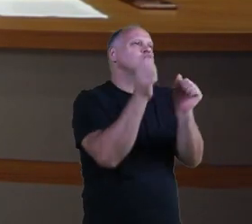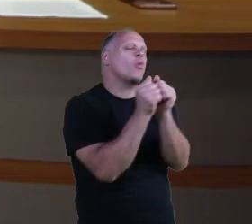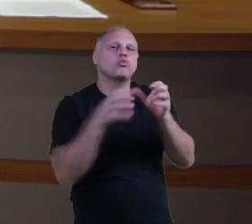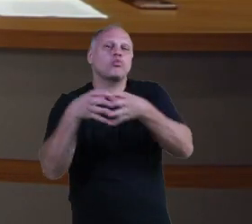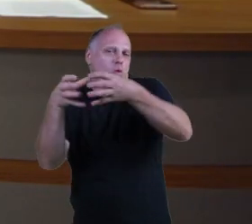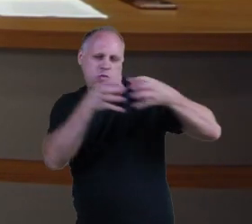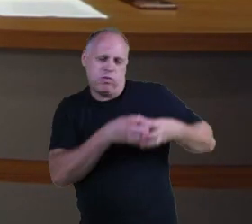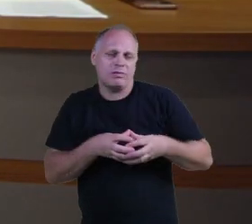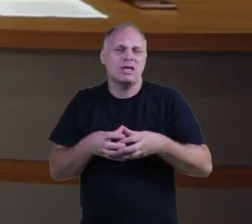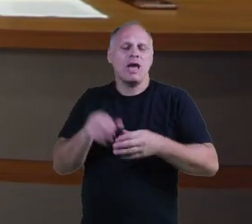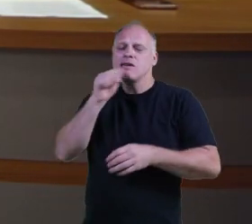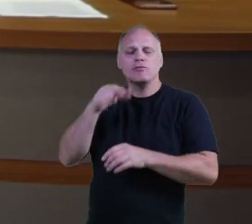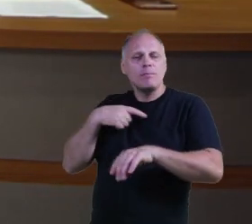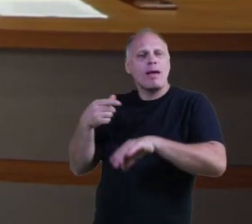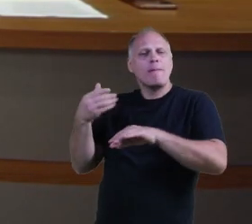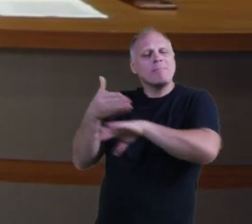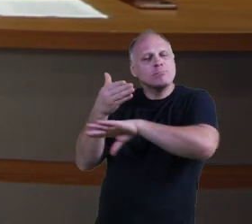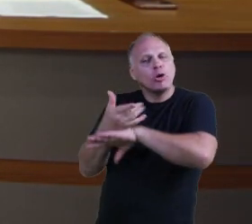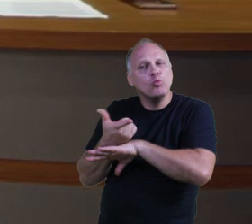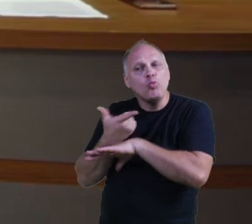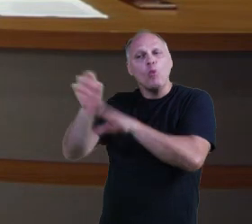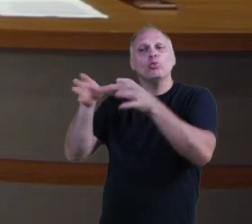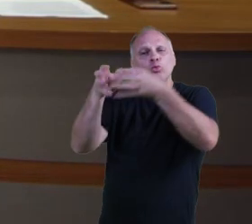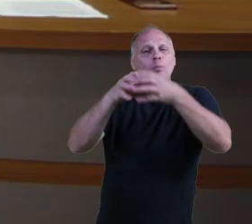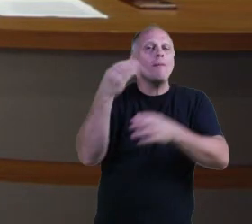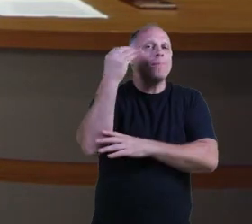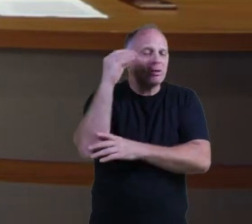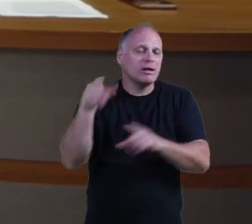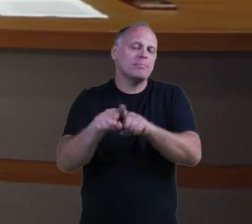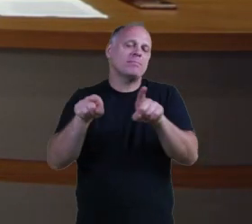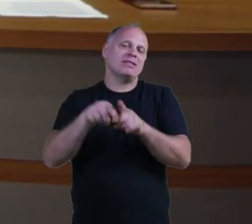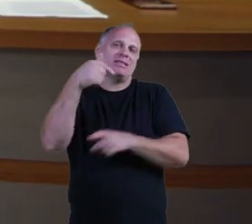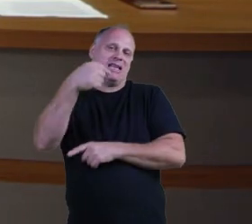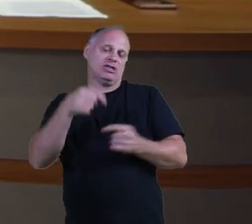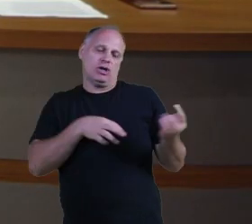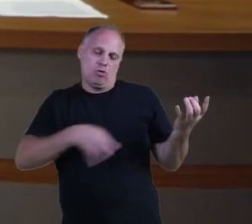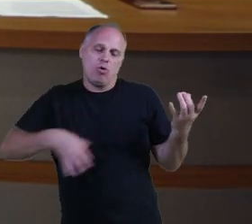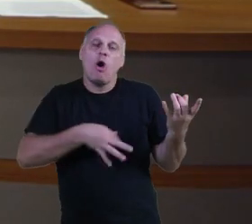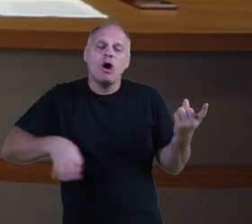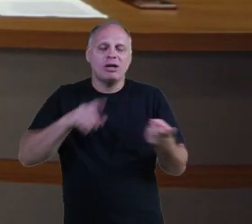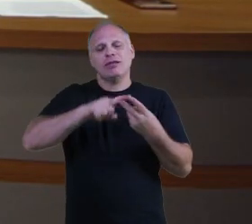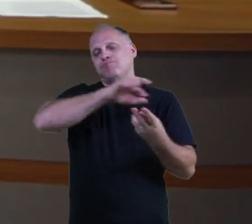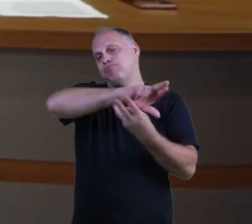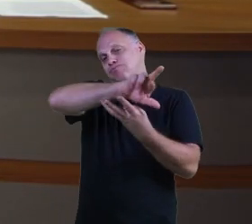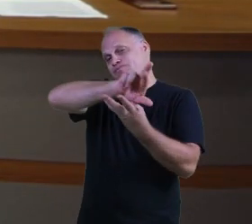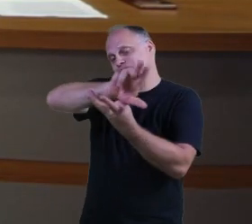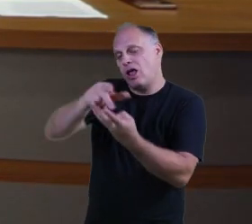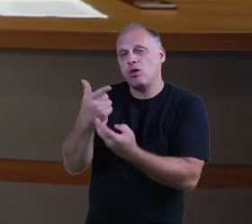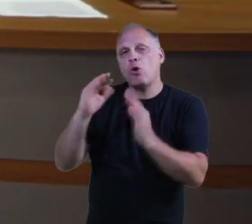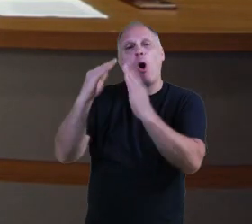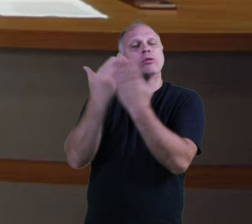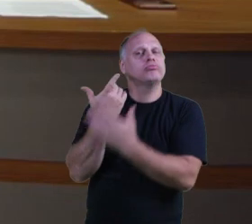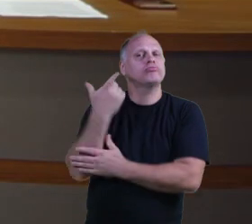gente tem um grupo, tu toca, mas tu toca muito, faz muito freelance com outras bandas. E eu fui tocar com outras